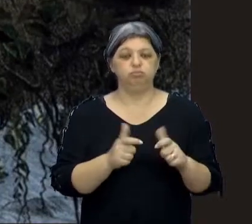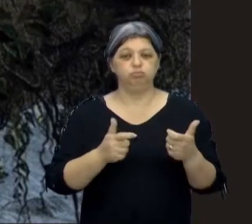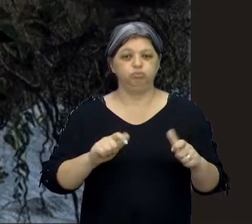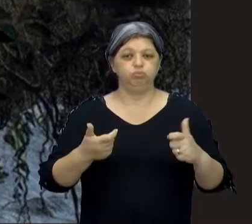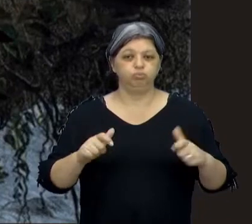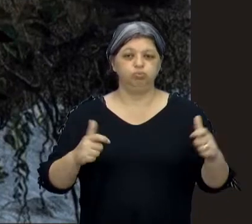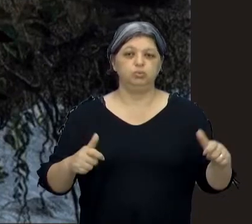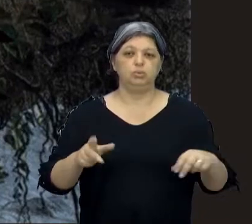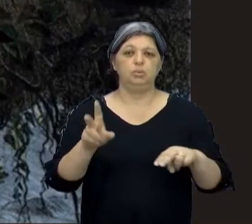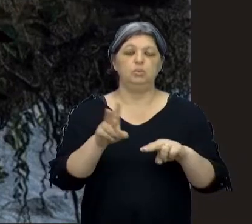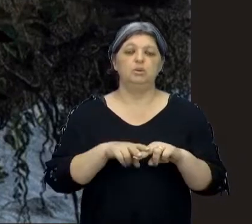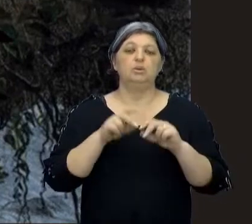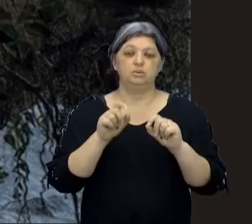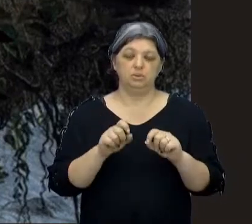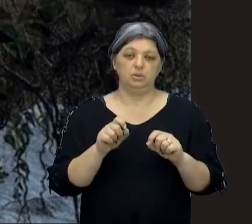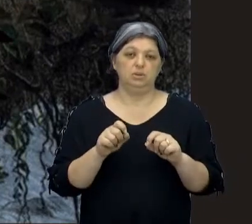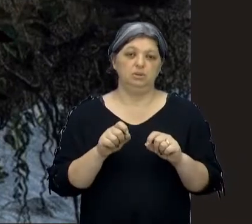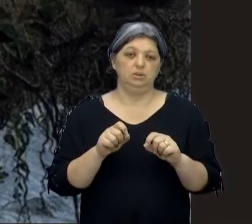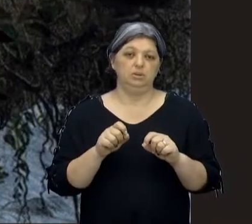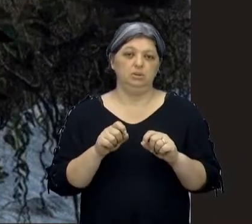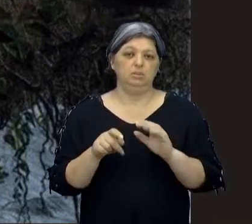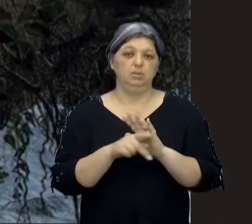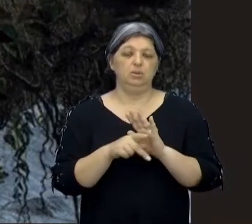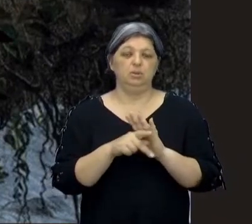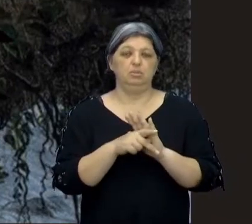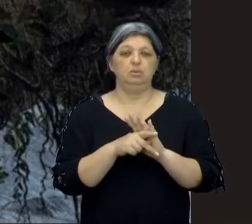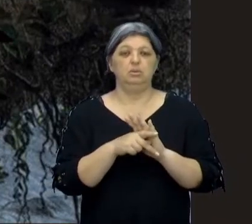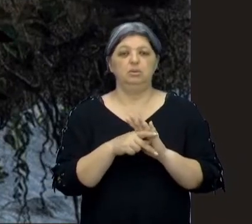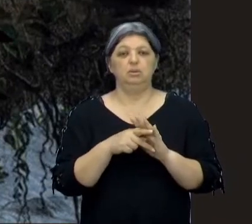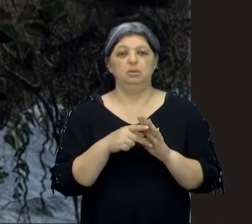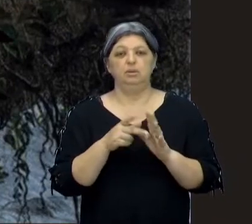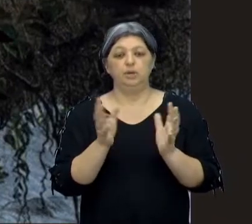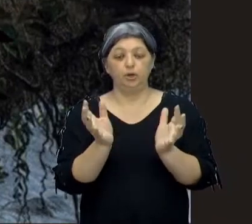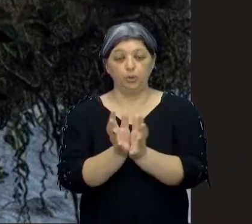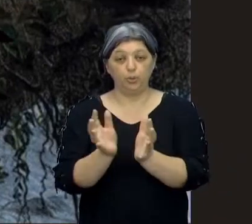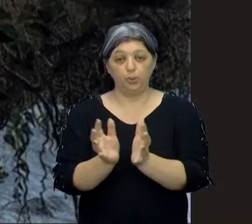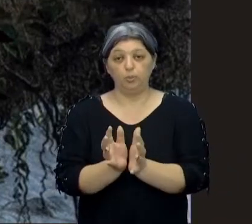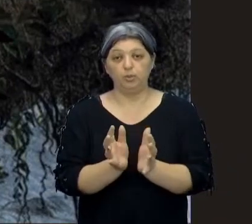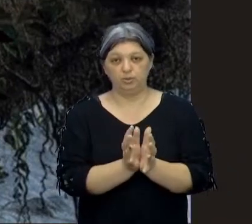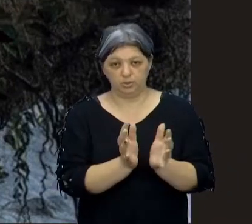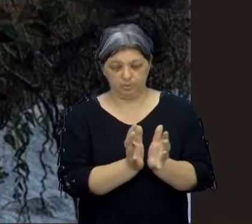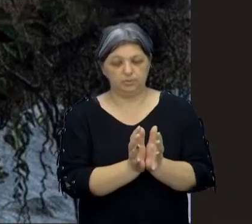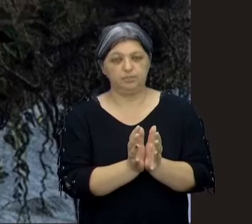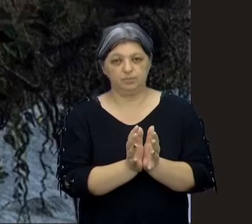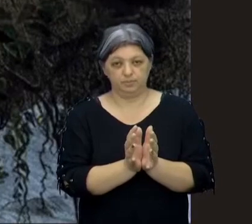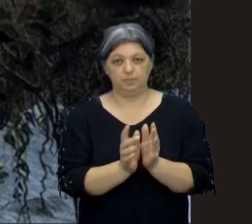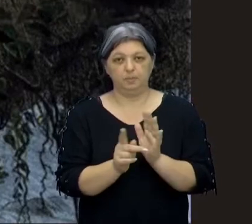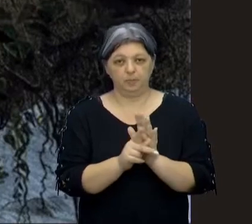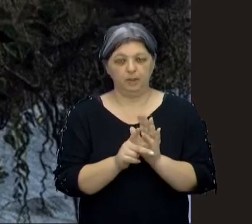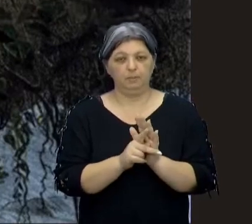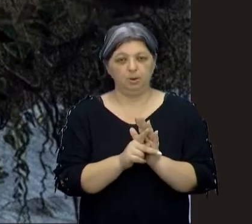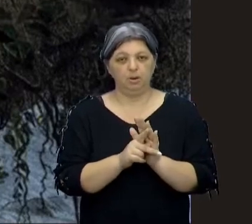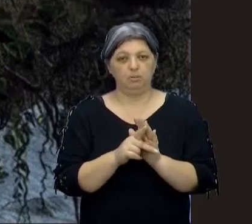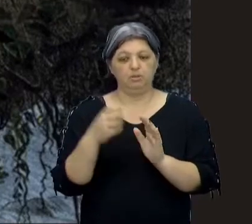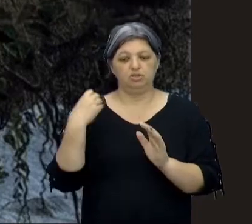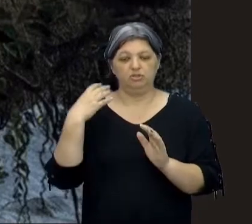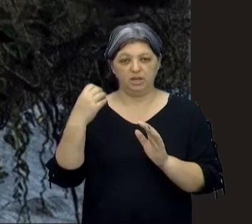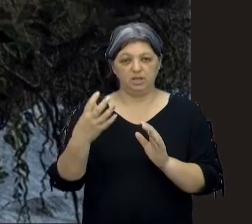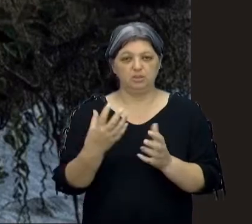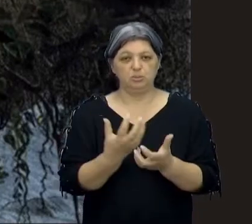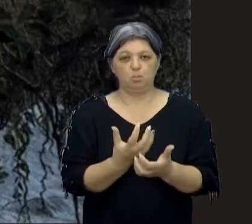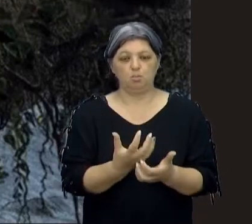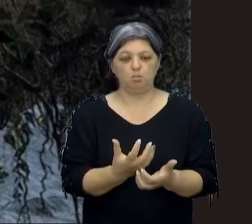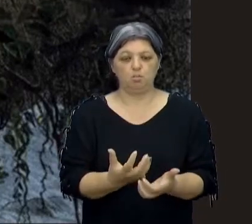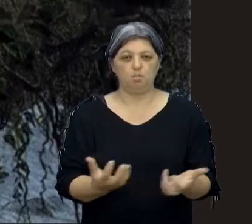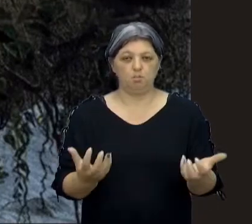muito por causa dessas dessas Bandeiras né dessas carreiras para o Sertão como eles chamavam muitas